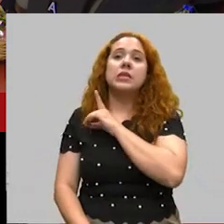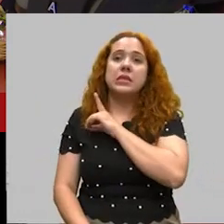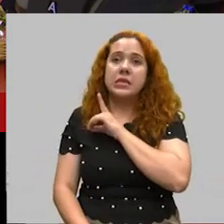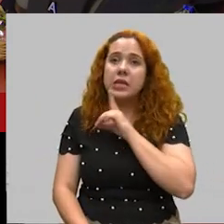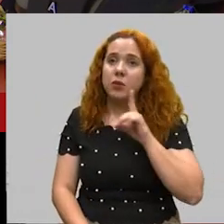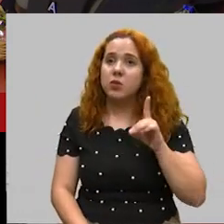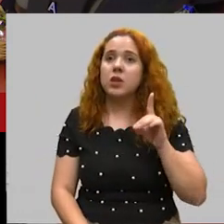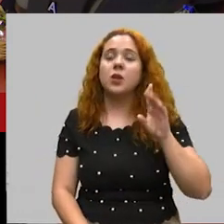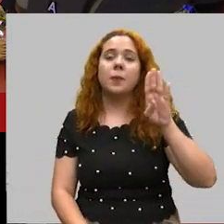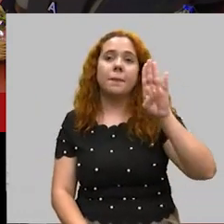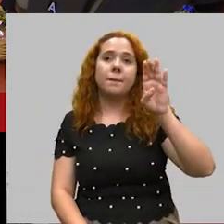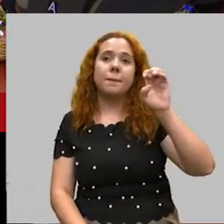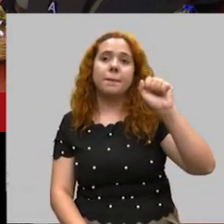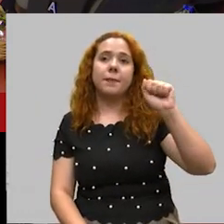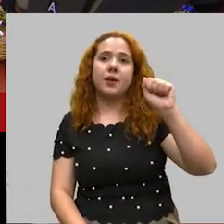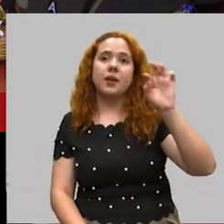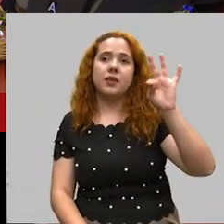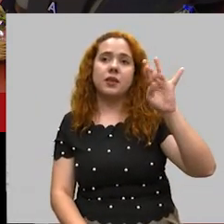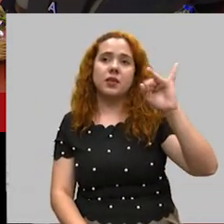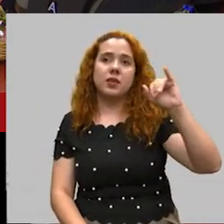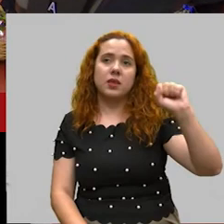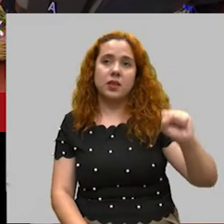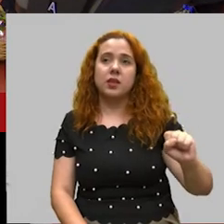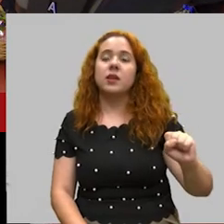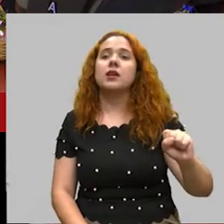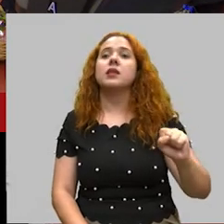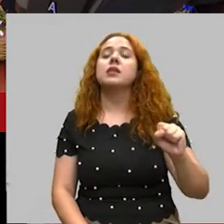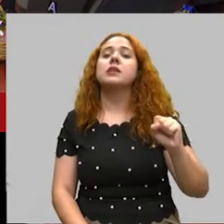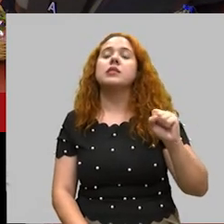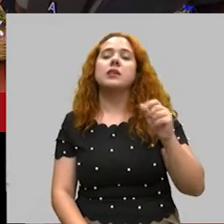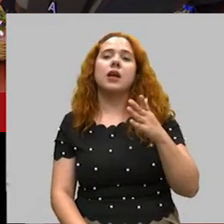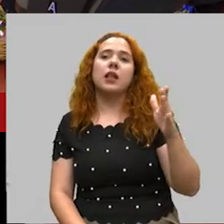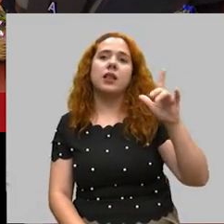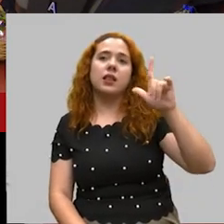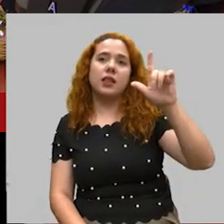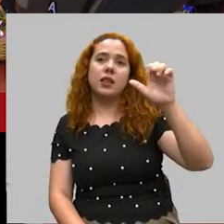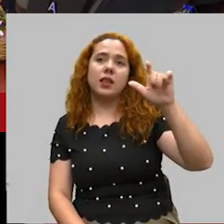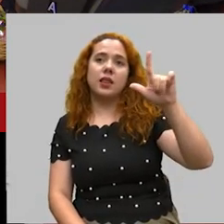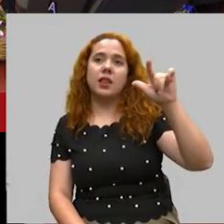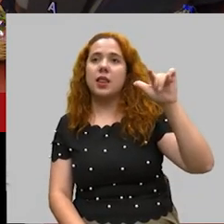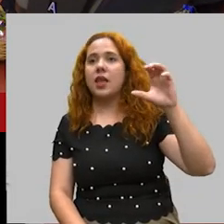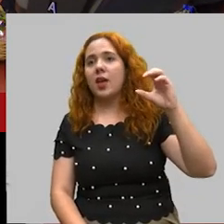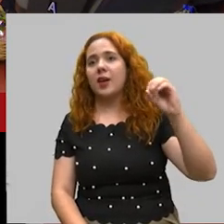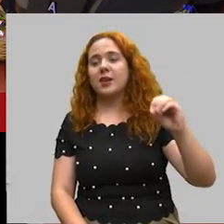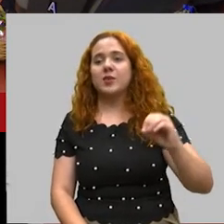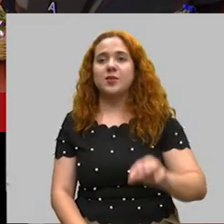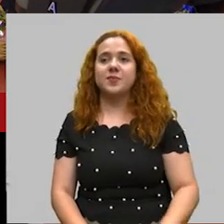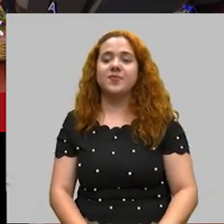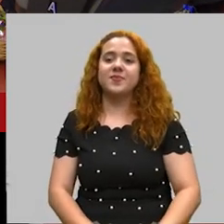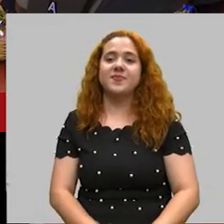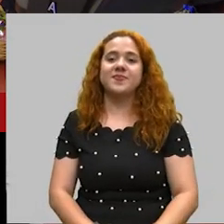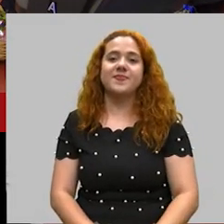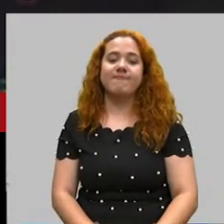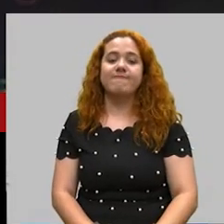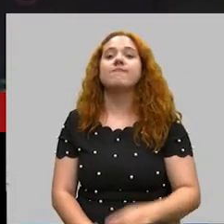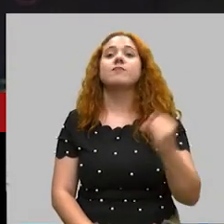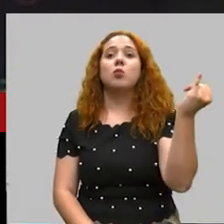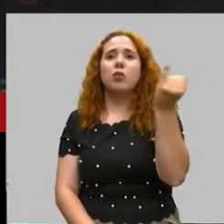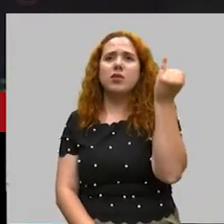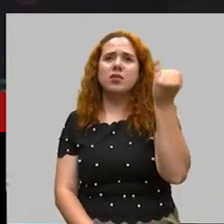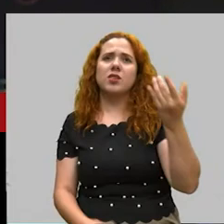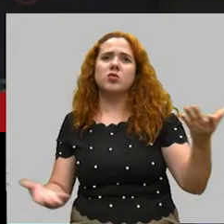Beatriz o Leleco e dizer que é muito importante estar aqui nesse